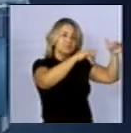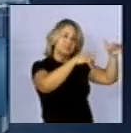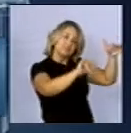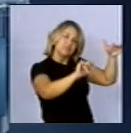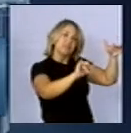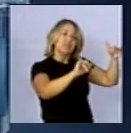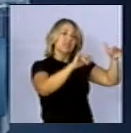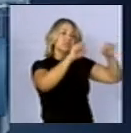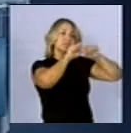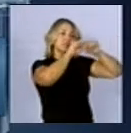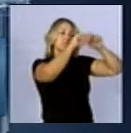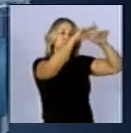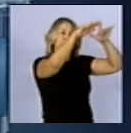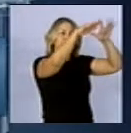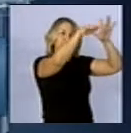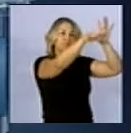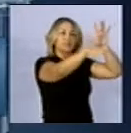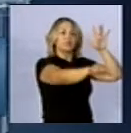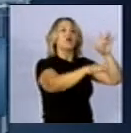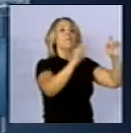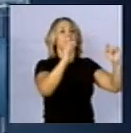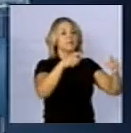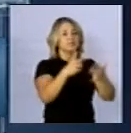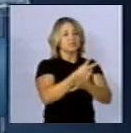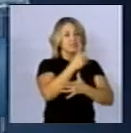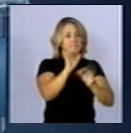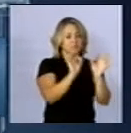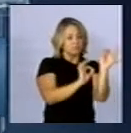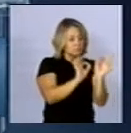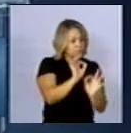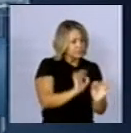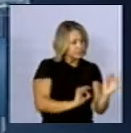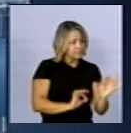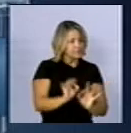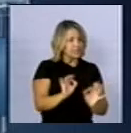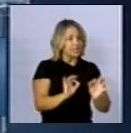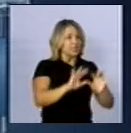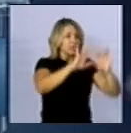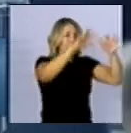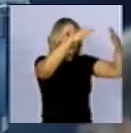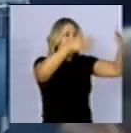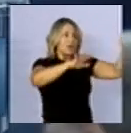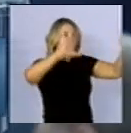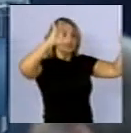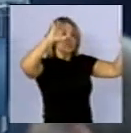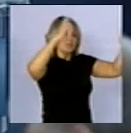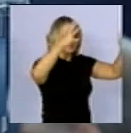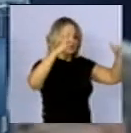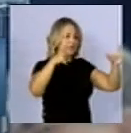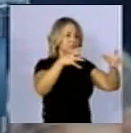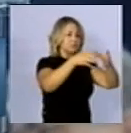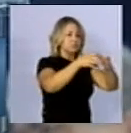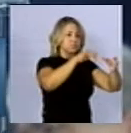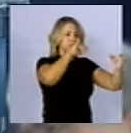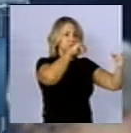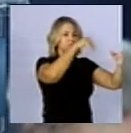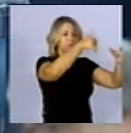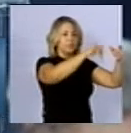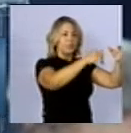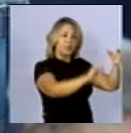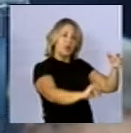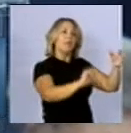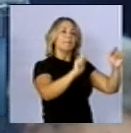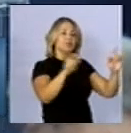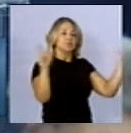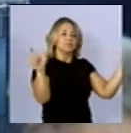os condutores eles são dispostos de tal forma na estrutura que o campo resultante num ponto ou zona de interesse acaba